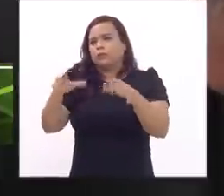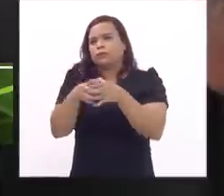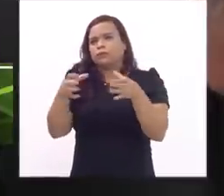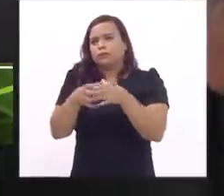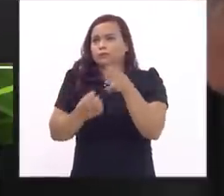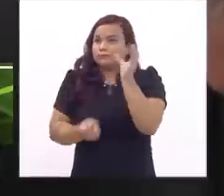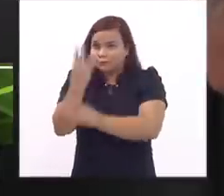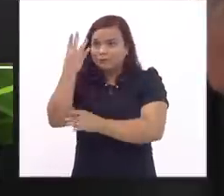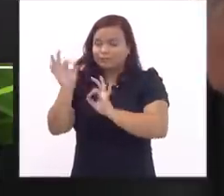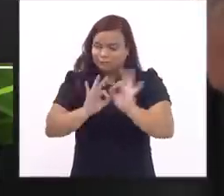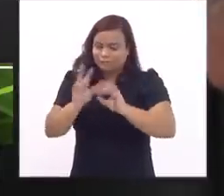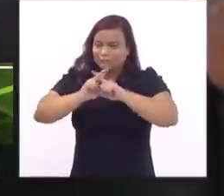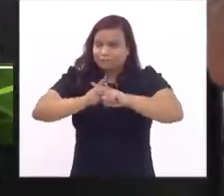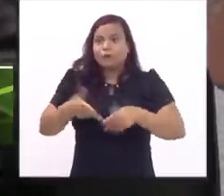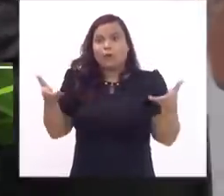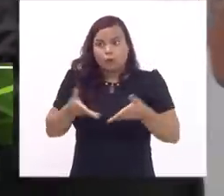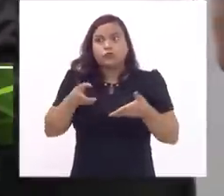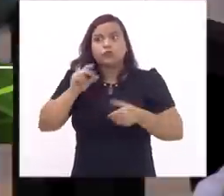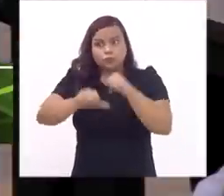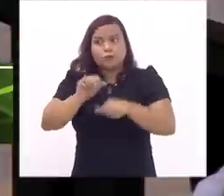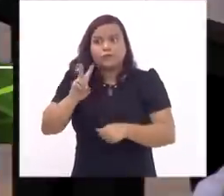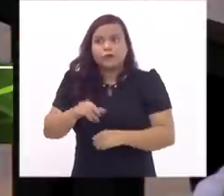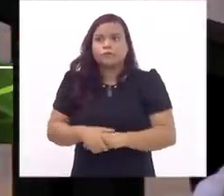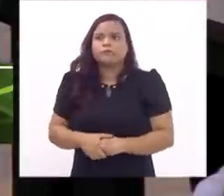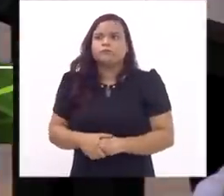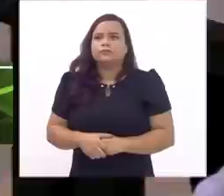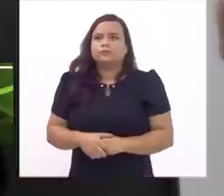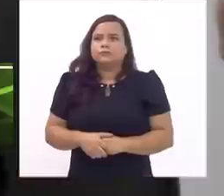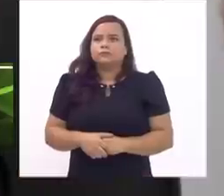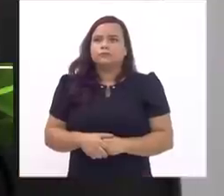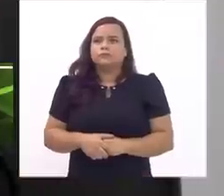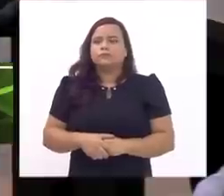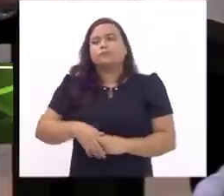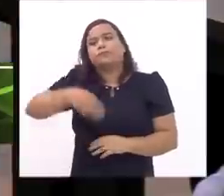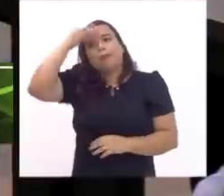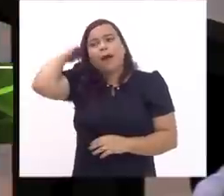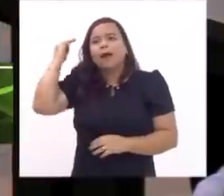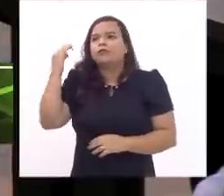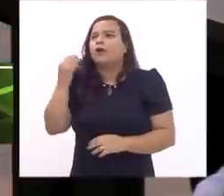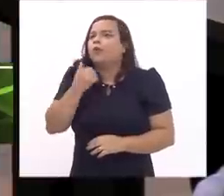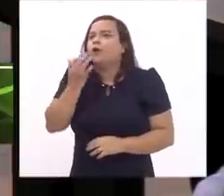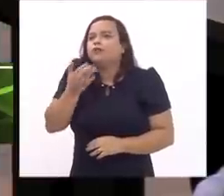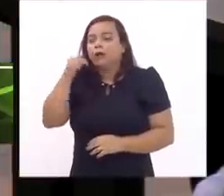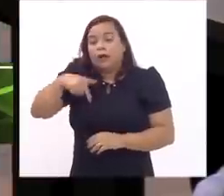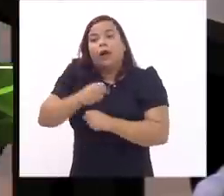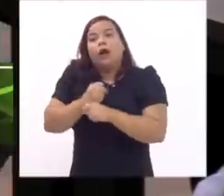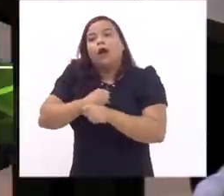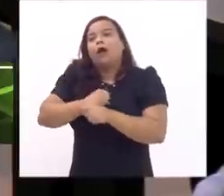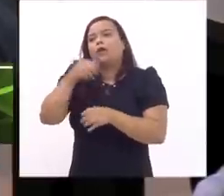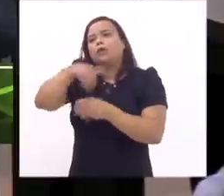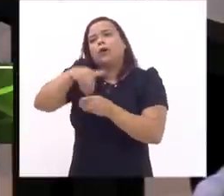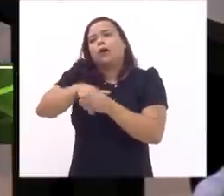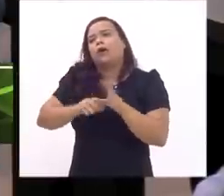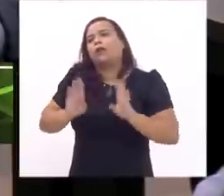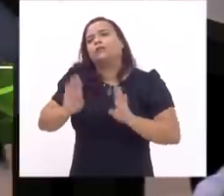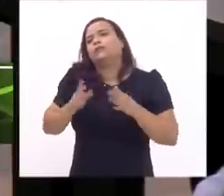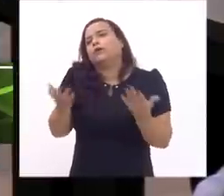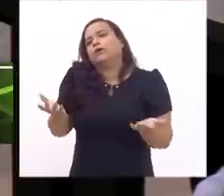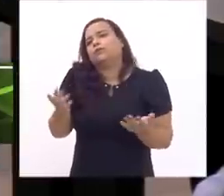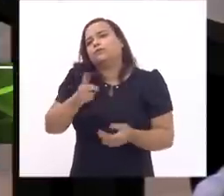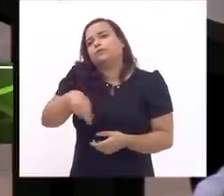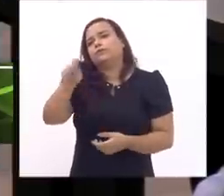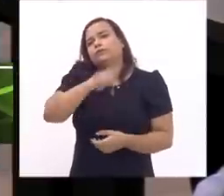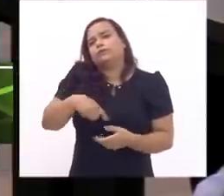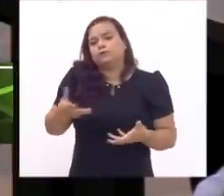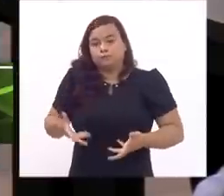editado hoje. Haverá mudanças, Márcio, agora. Não adianta, mas não posso não, eu... Não adianta a gente estar num ano eleitoral e vocês inflarem a máquina em